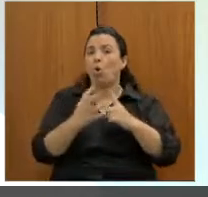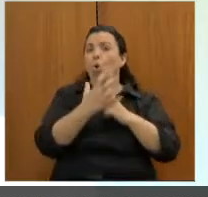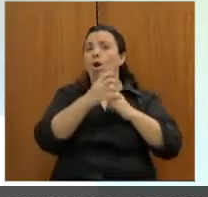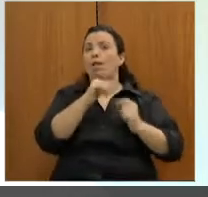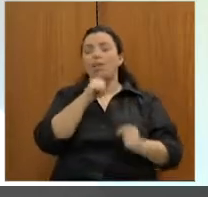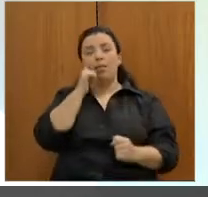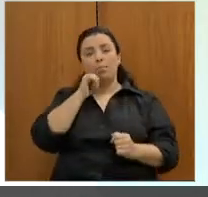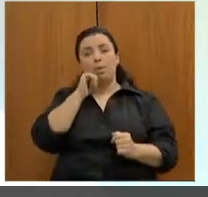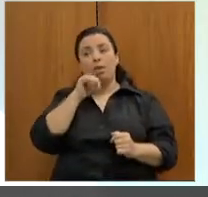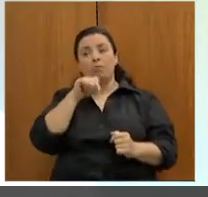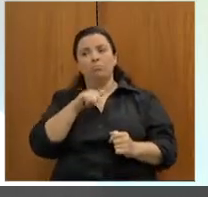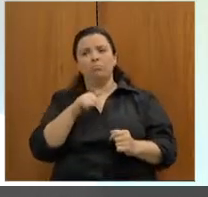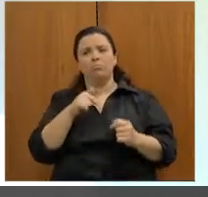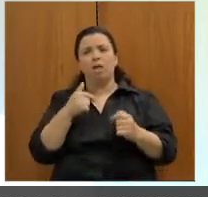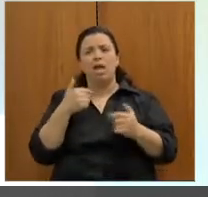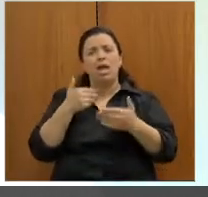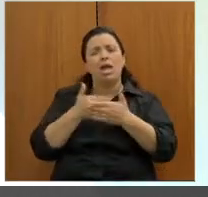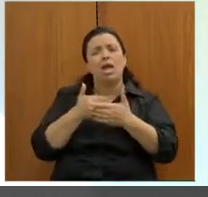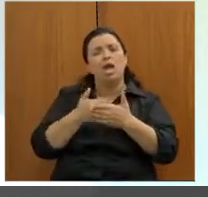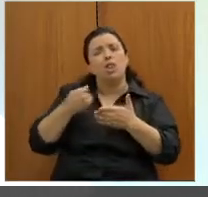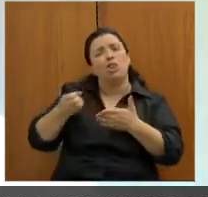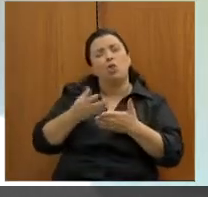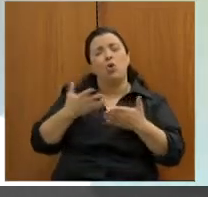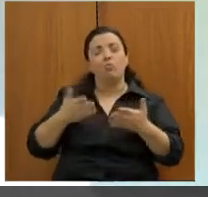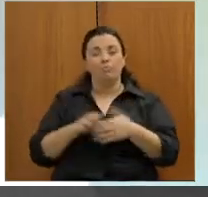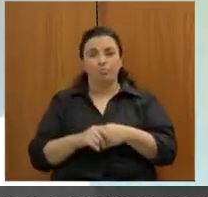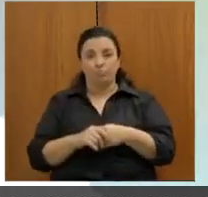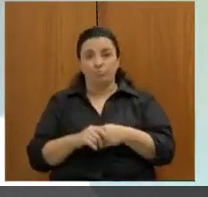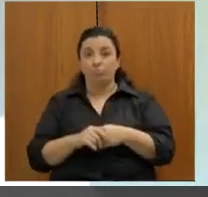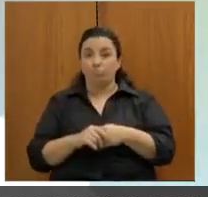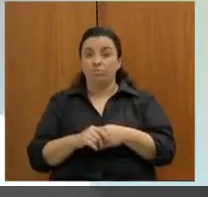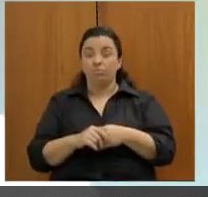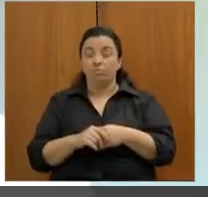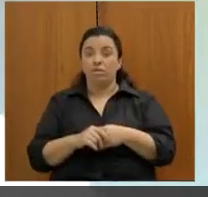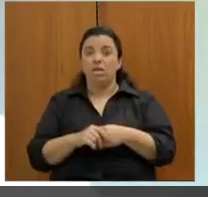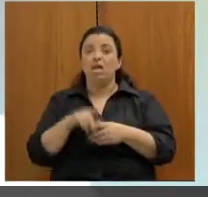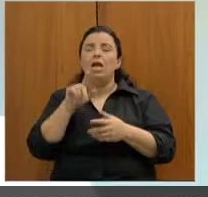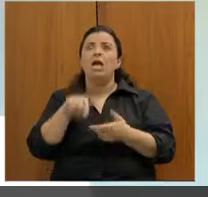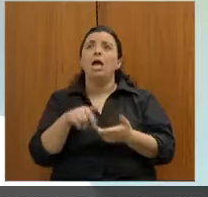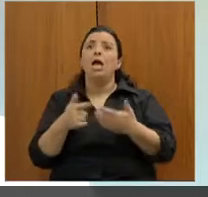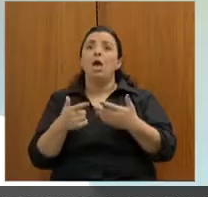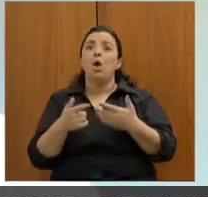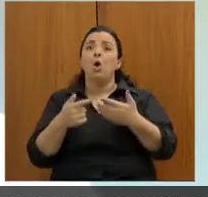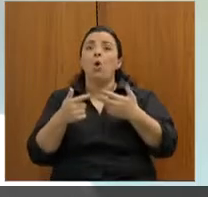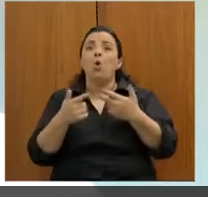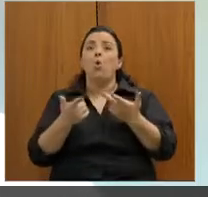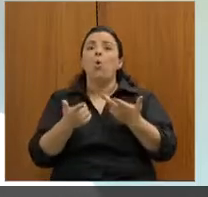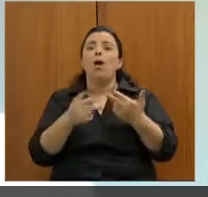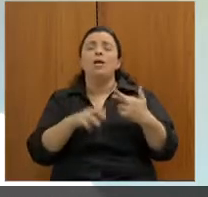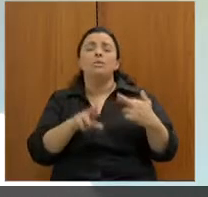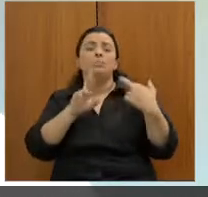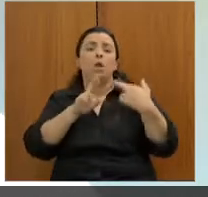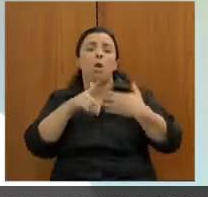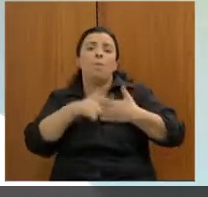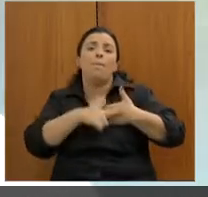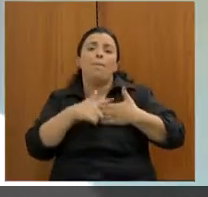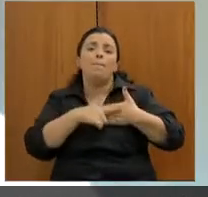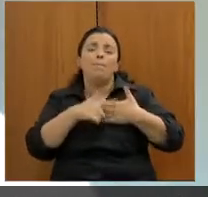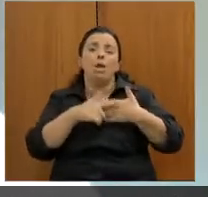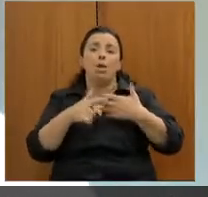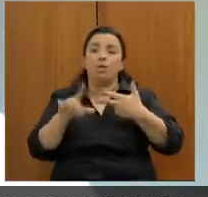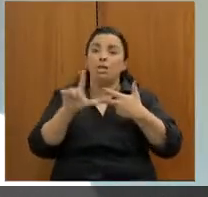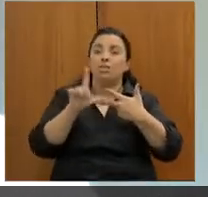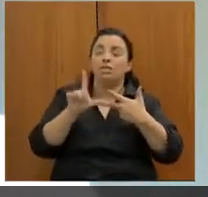recente quer trazer que esse recorte do papel da mesclação das regras ou da